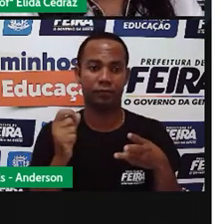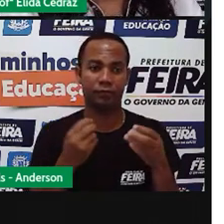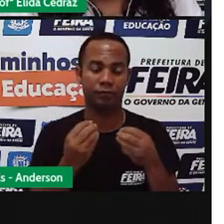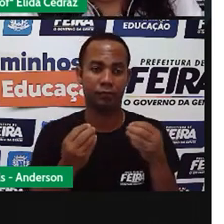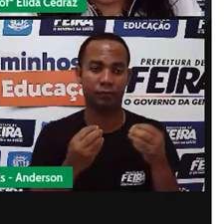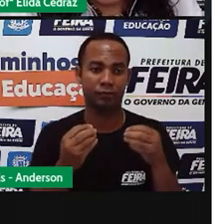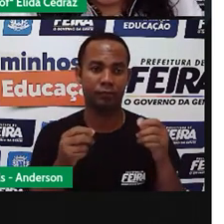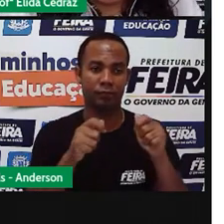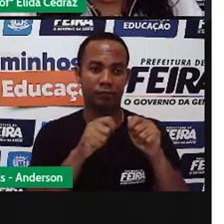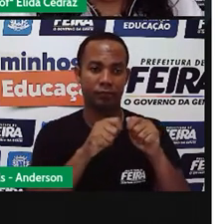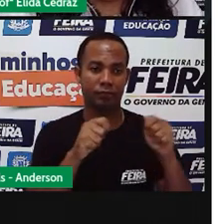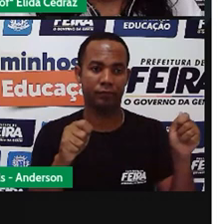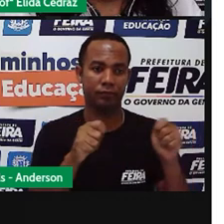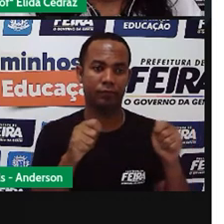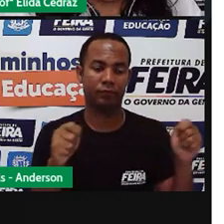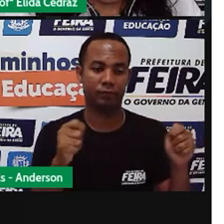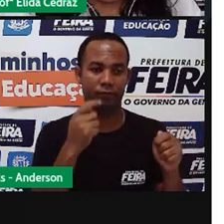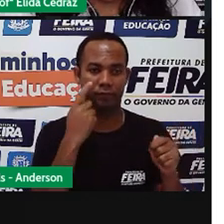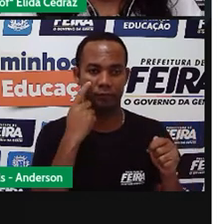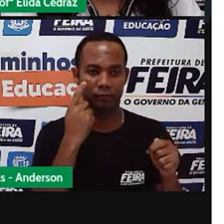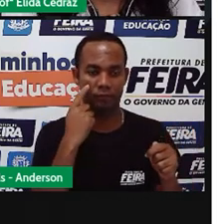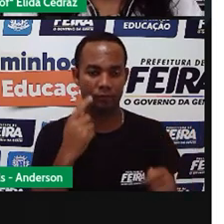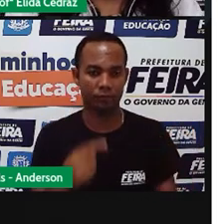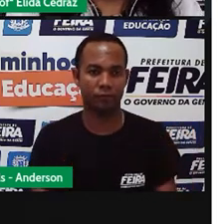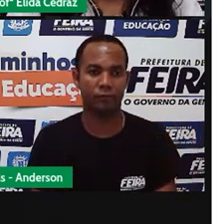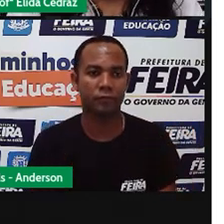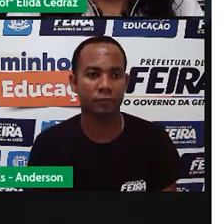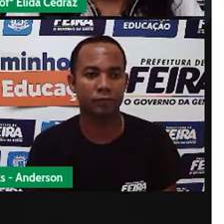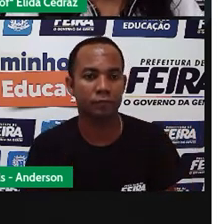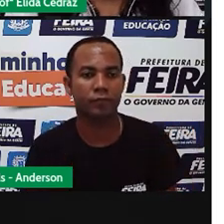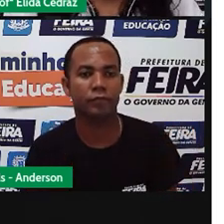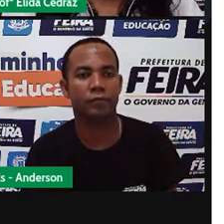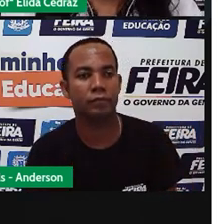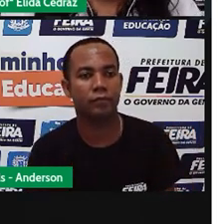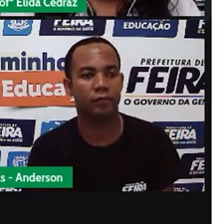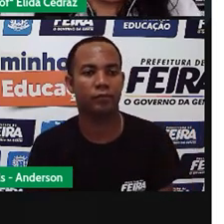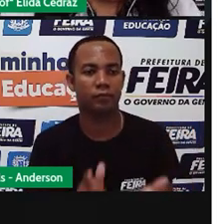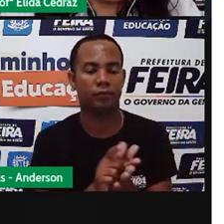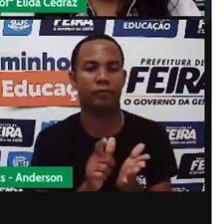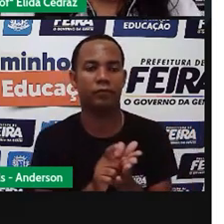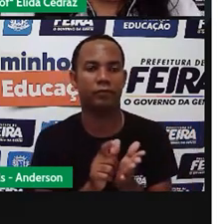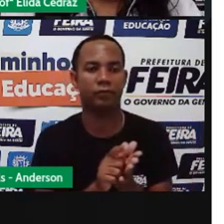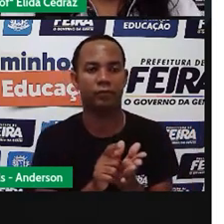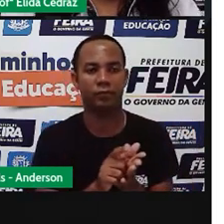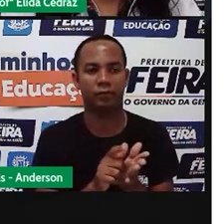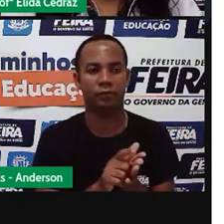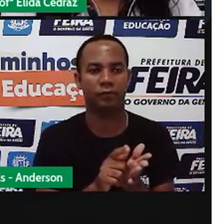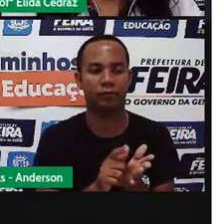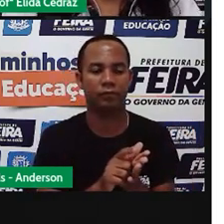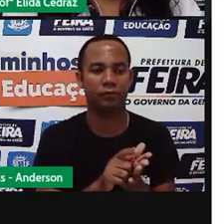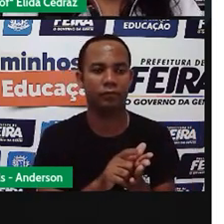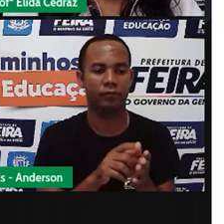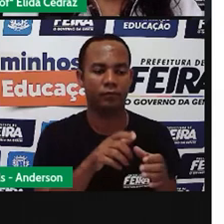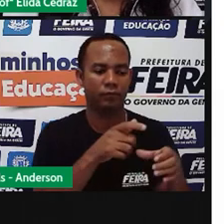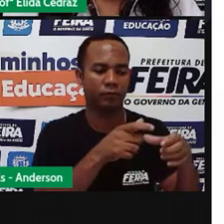fique bem esticadinho, tá bem? O guardanapo, como ele é bem fininho, você pode colocar